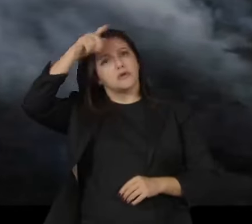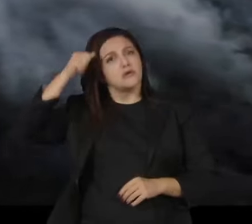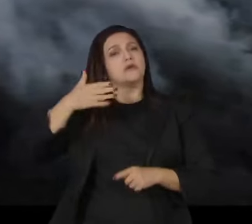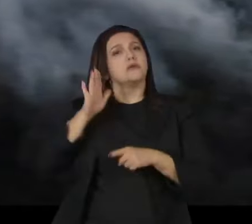neste trabalho